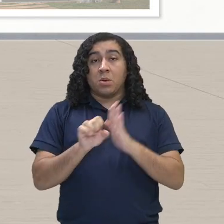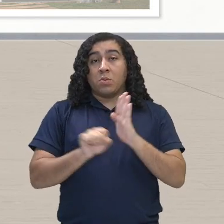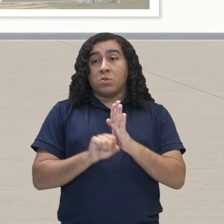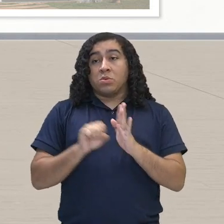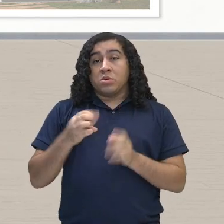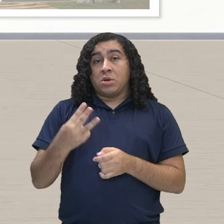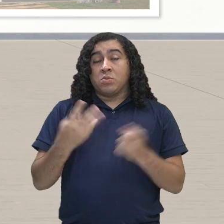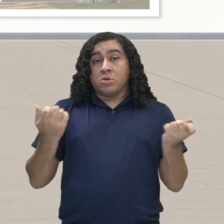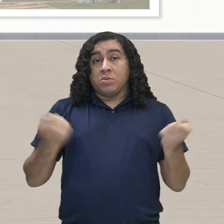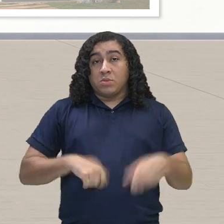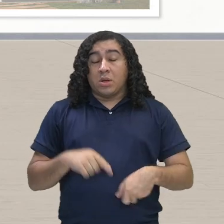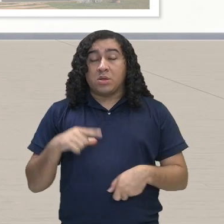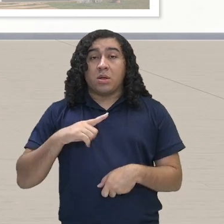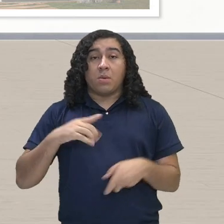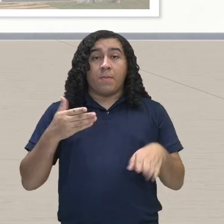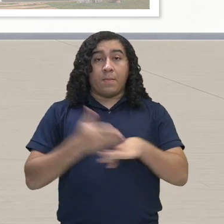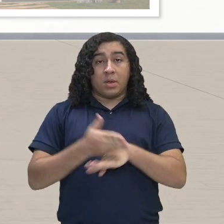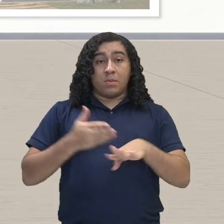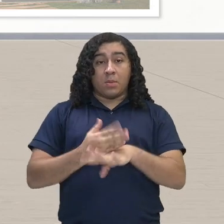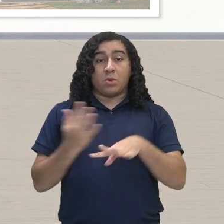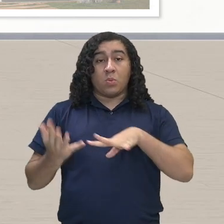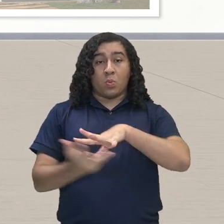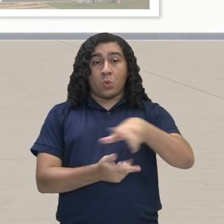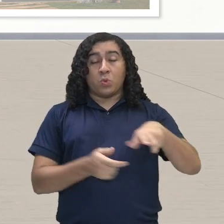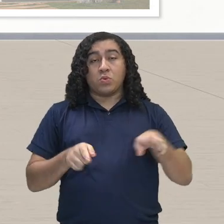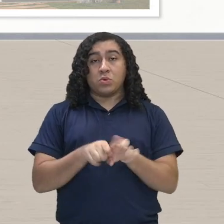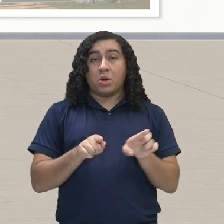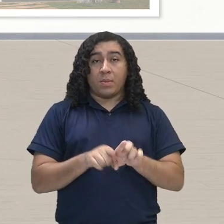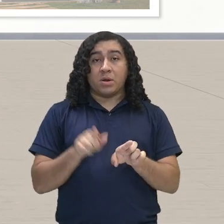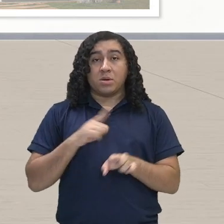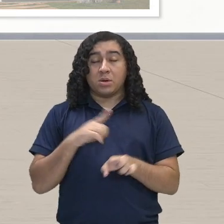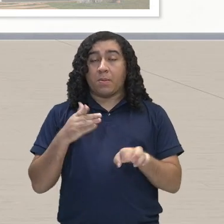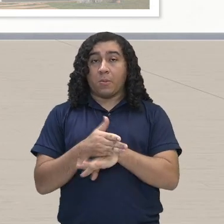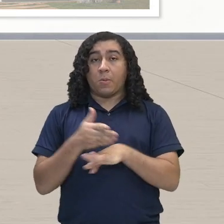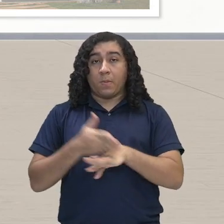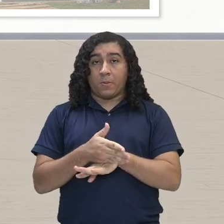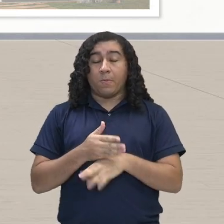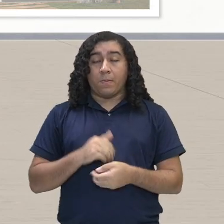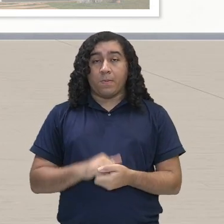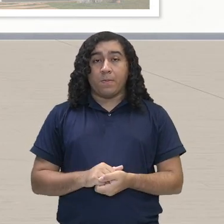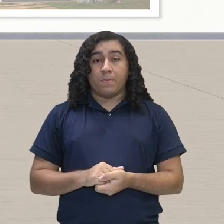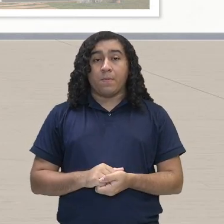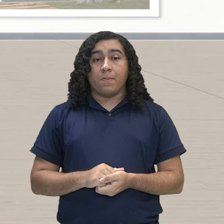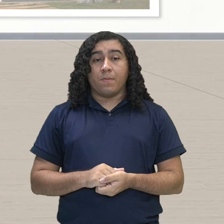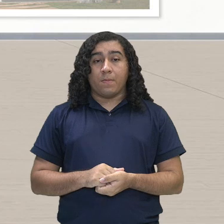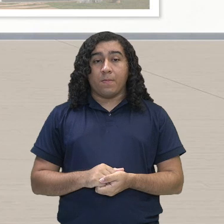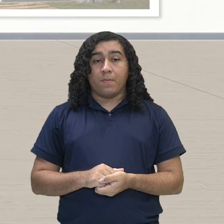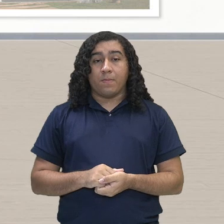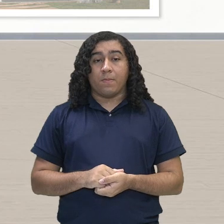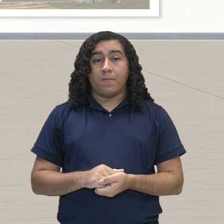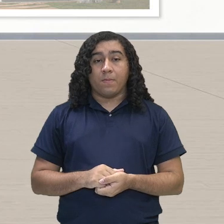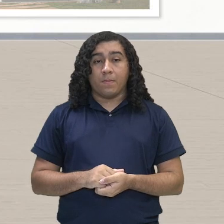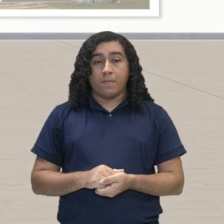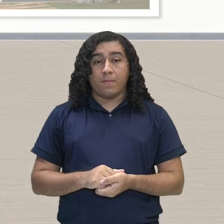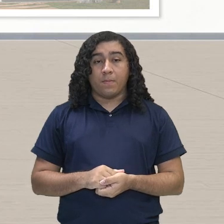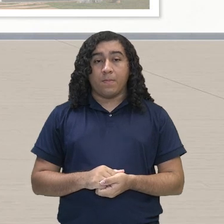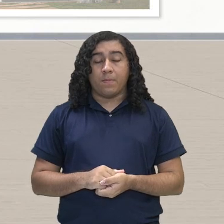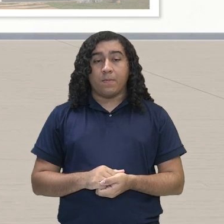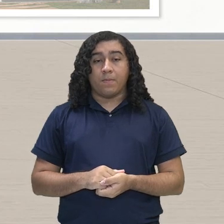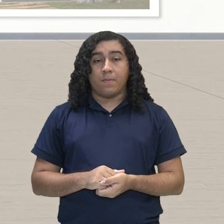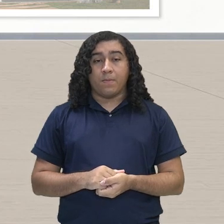de estar no mundo e estar imergido nesse mundo de símbolos. Ok? E aqui eu quero